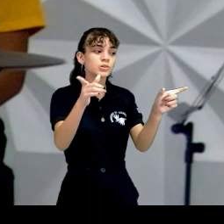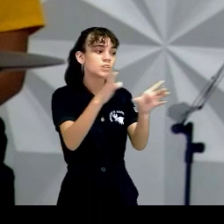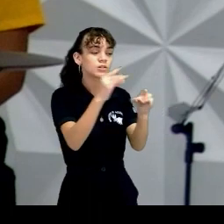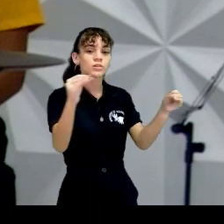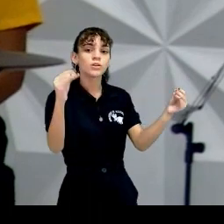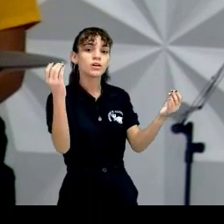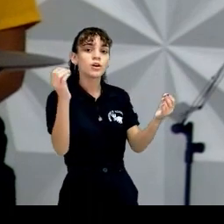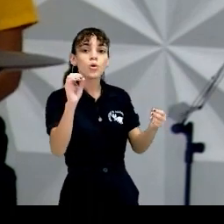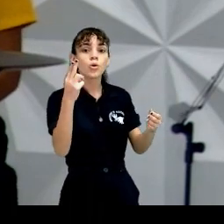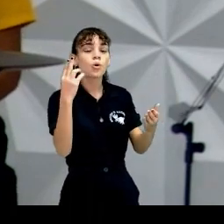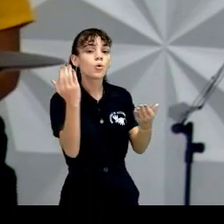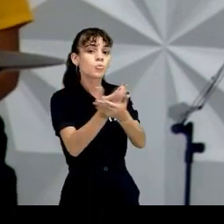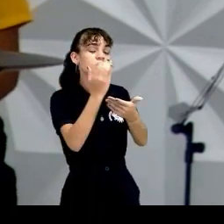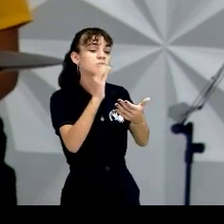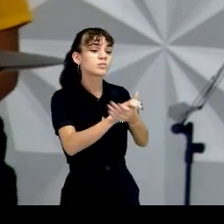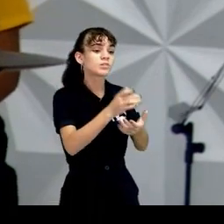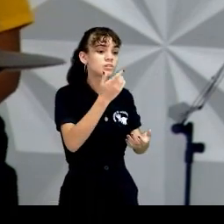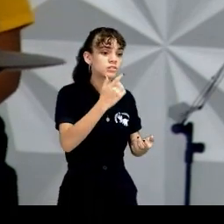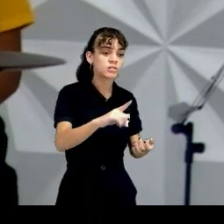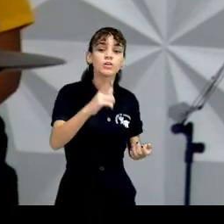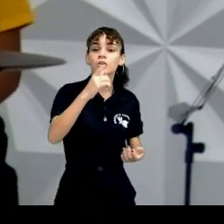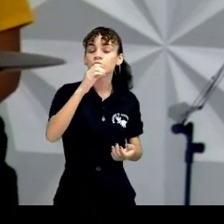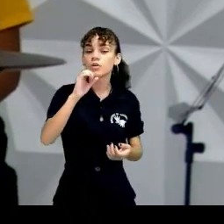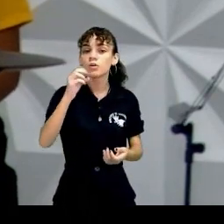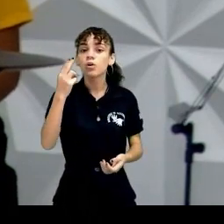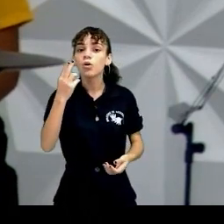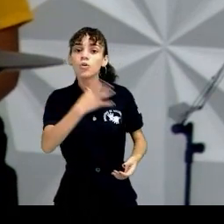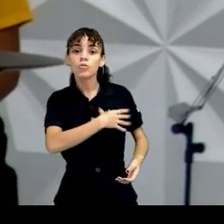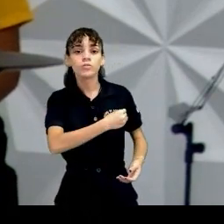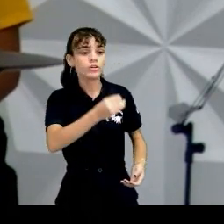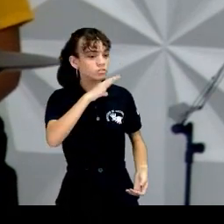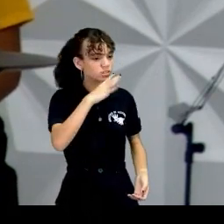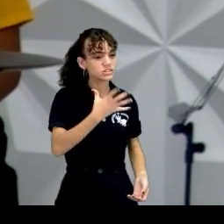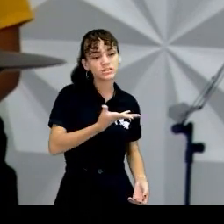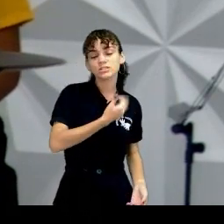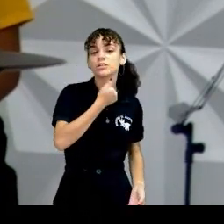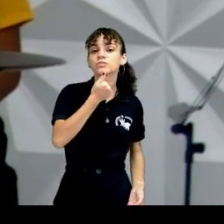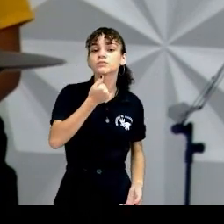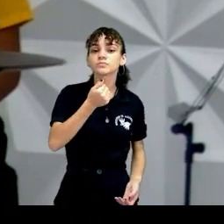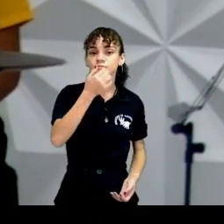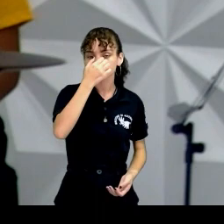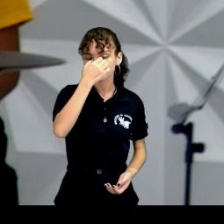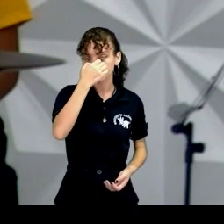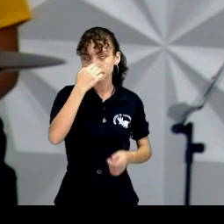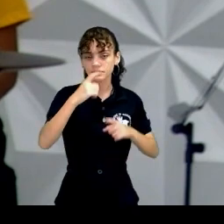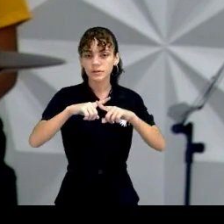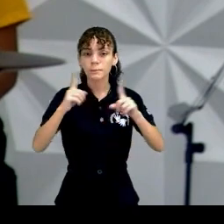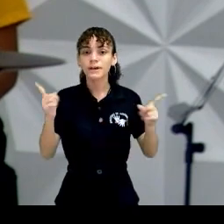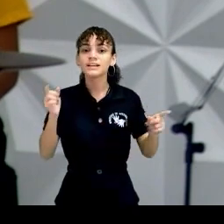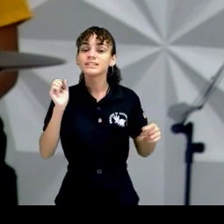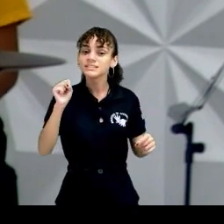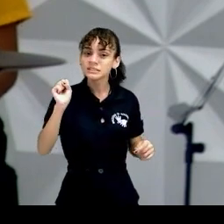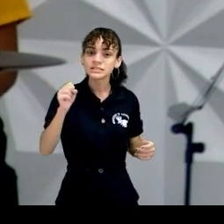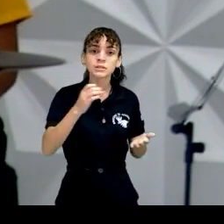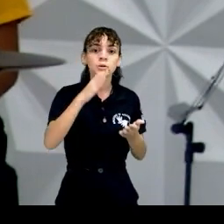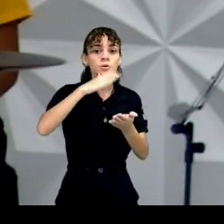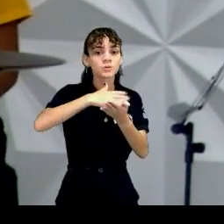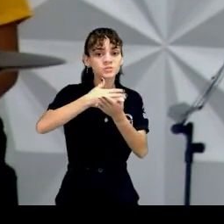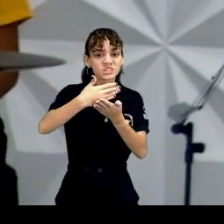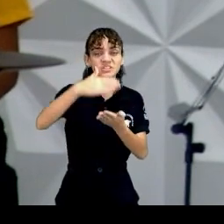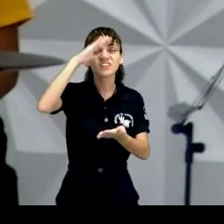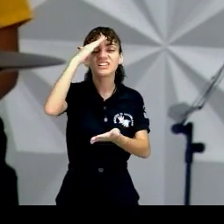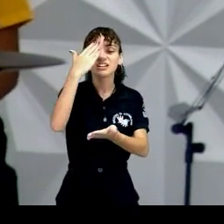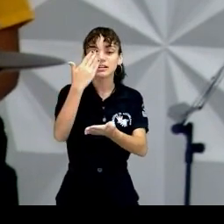resgatado. Mas é continuar crendo apesar da luta. É continuar crendo apesar de o milagre ainda não